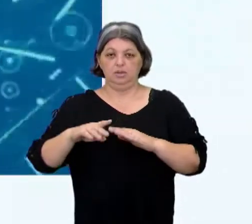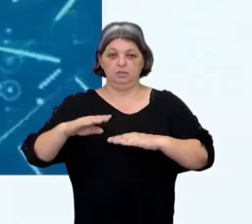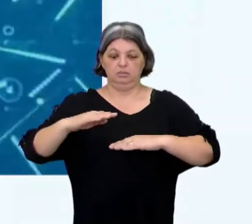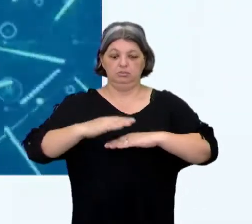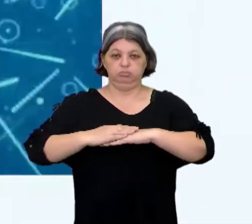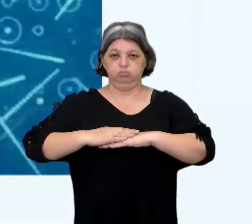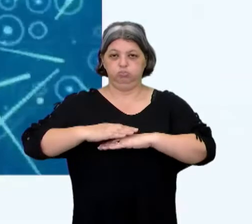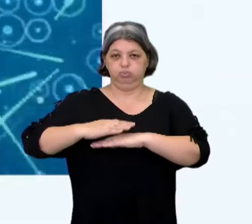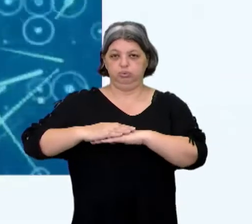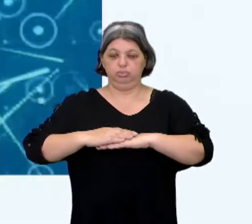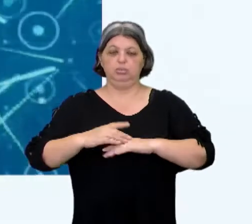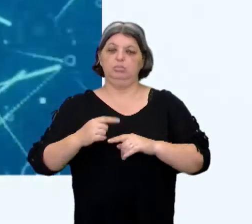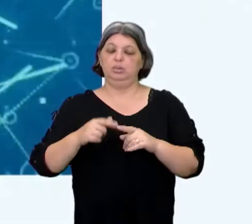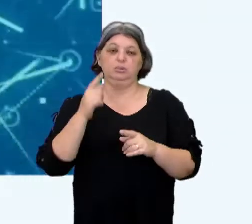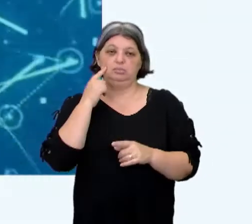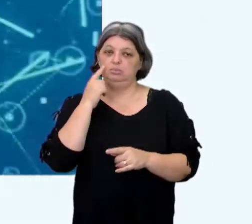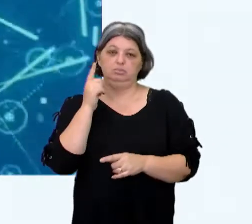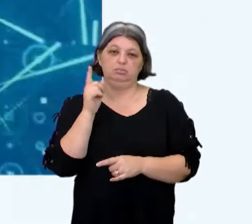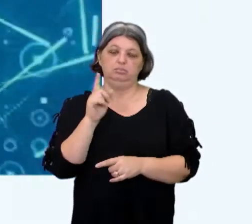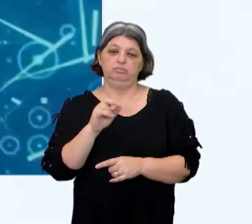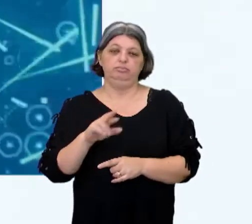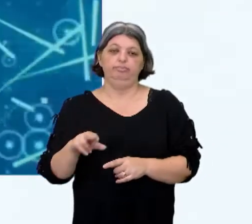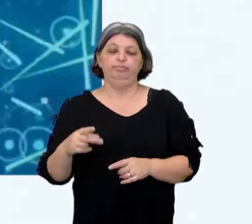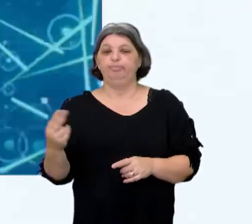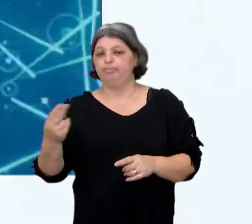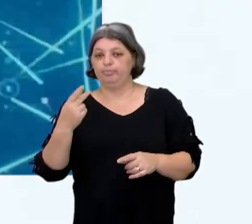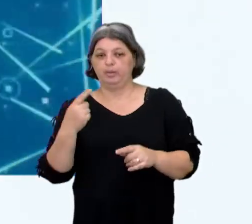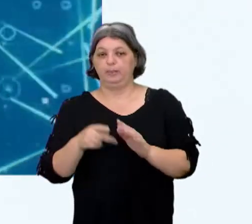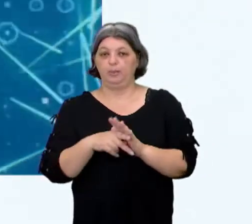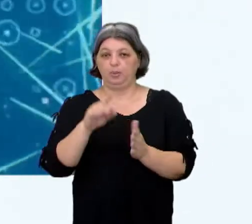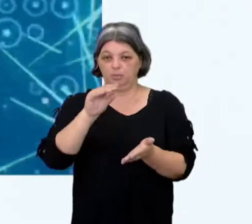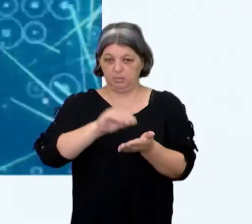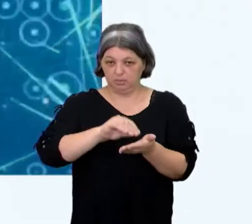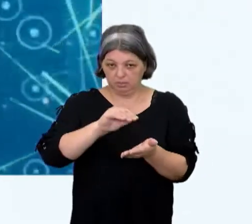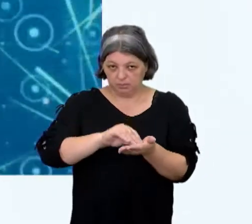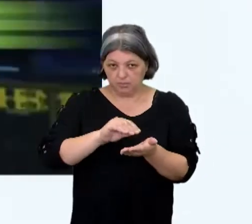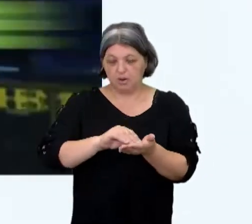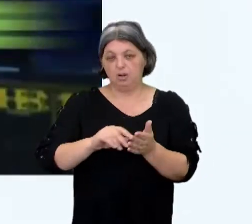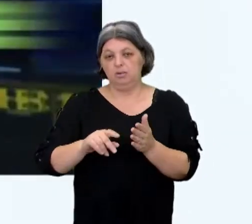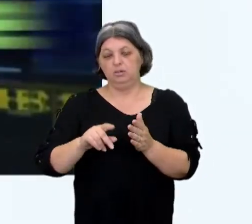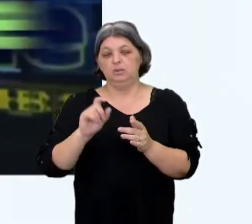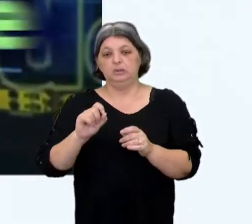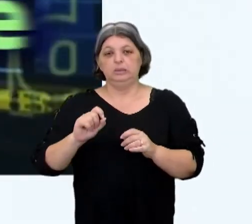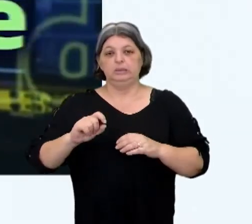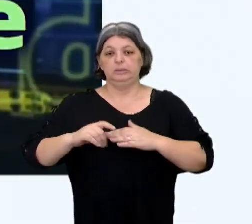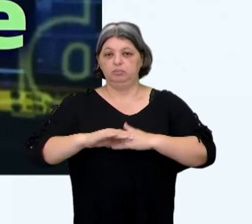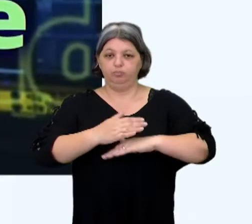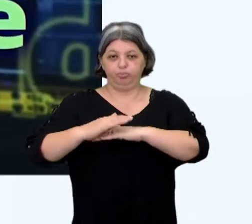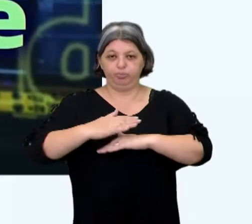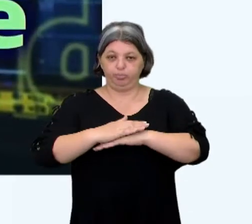condição não é suficiente para garantir a ausência de terremotos por aqui.